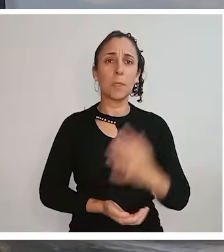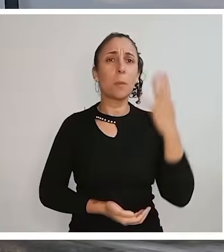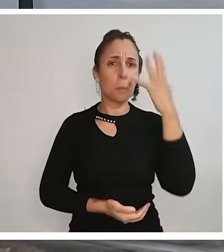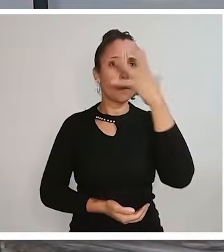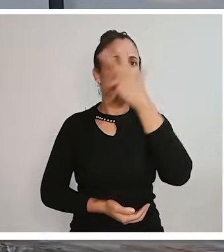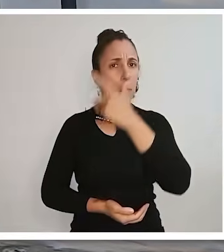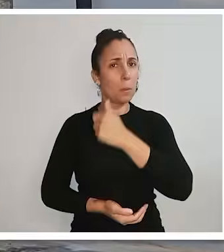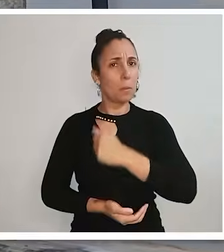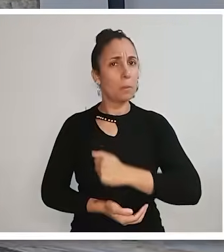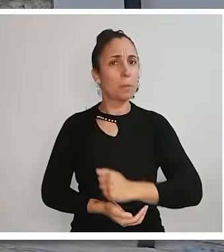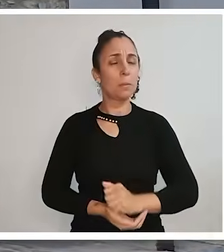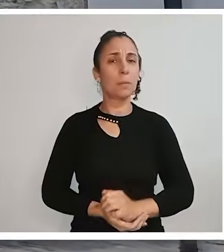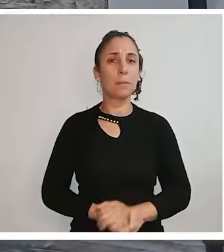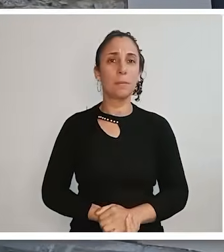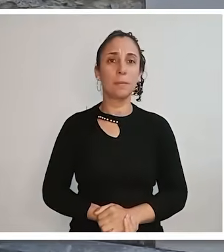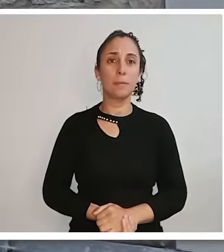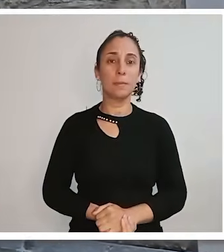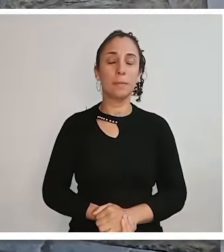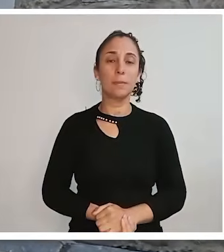Muito bonito, né?